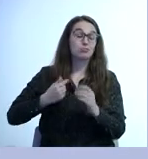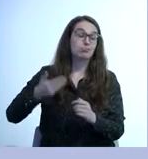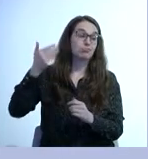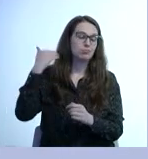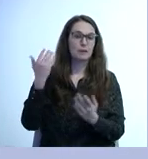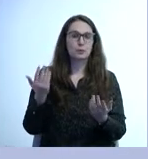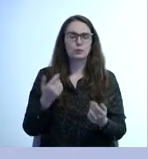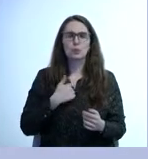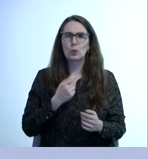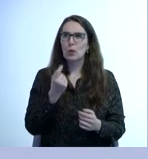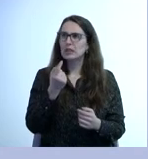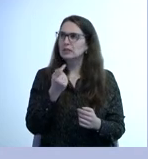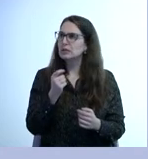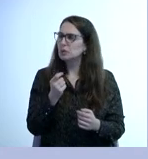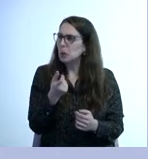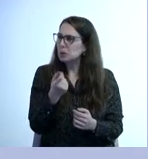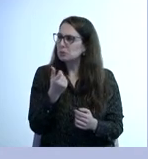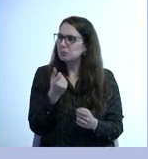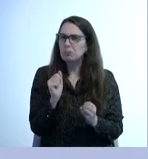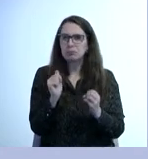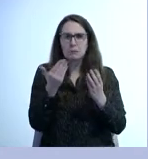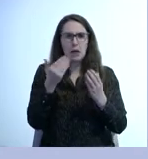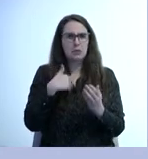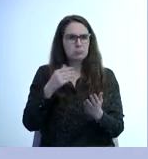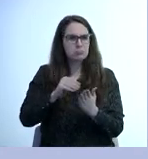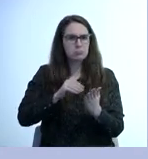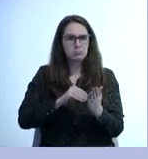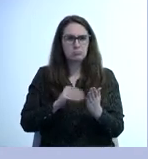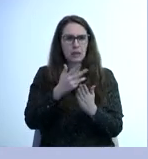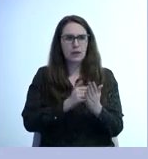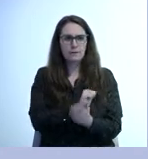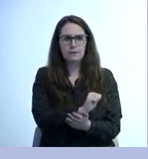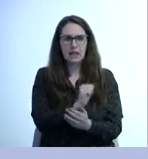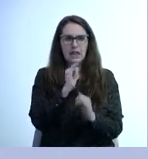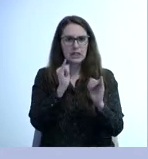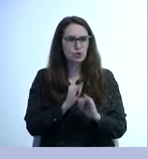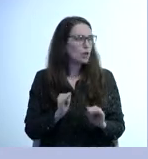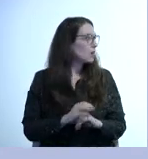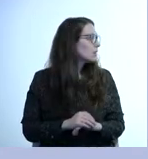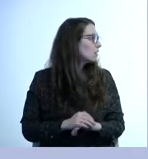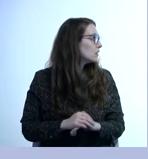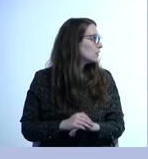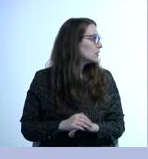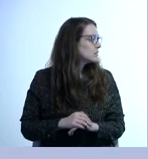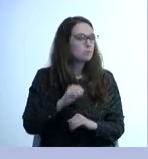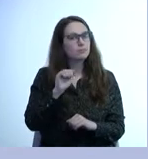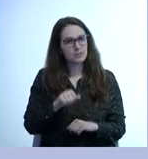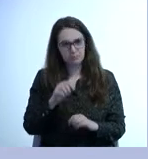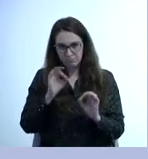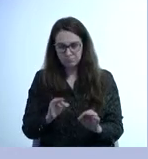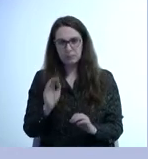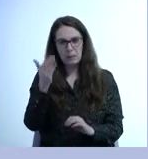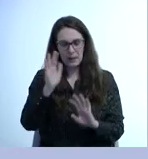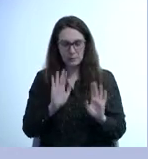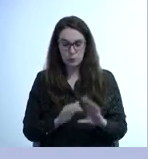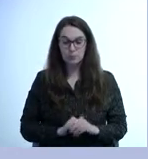das primeiras publicações, creio eu, internacionais tuas, João Luís, é a primeira do Gustavo Gil. E a verdade é que